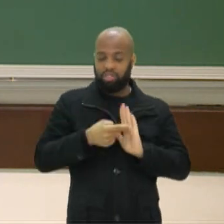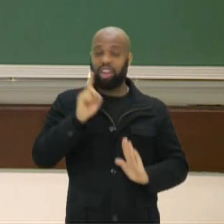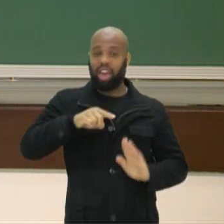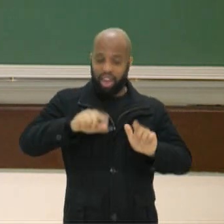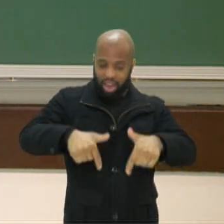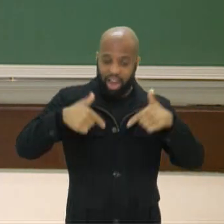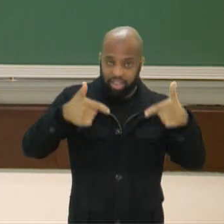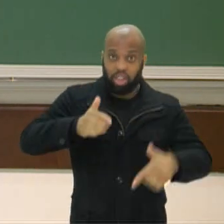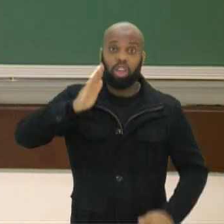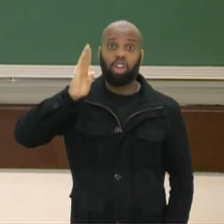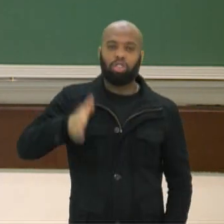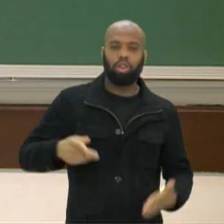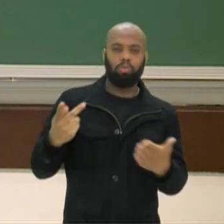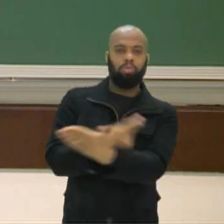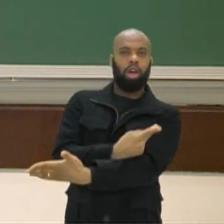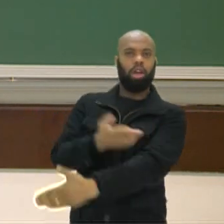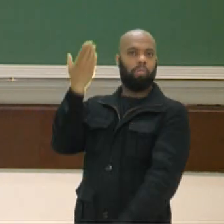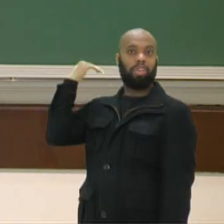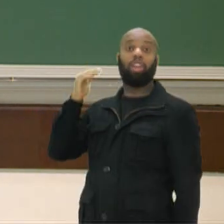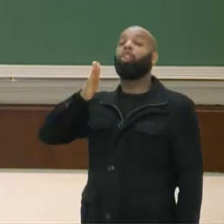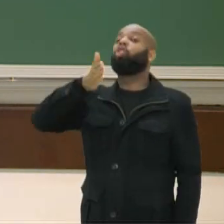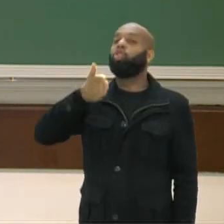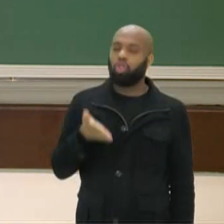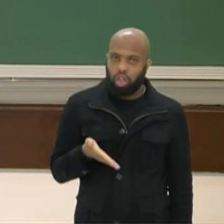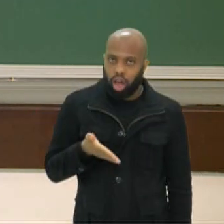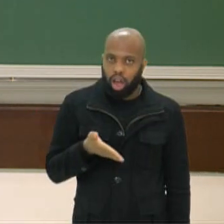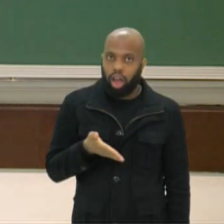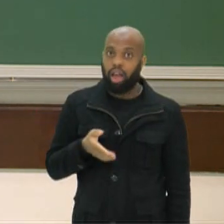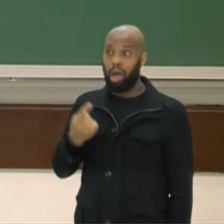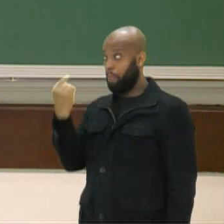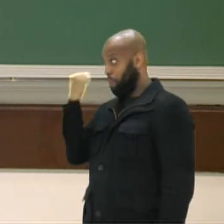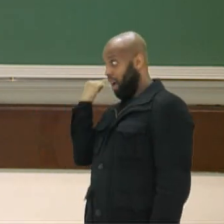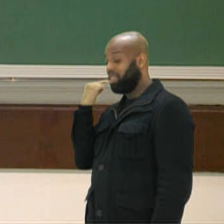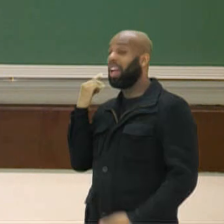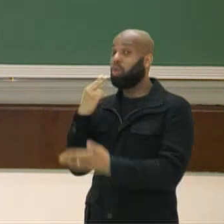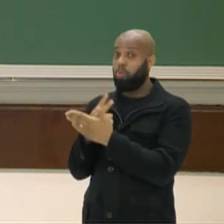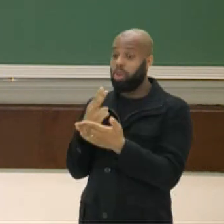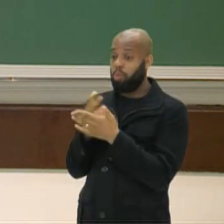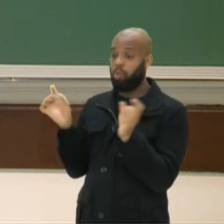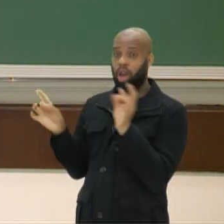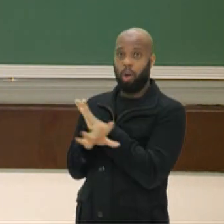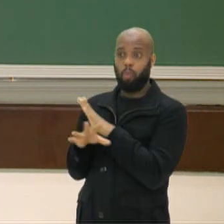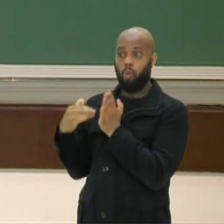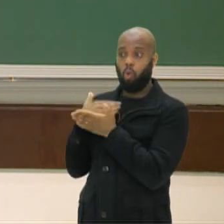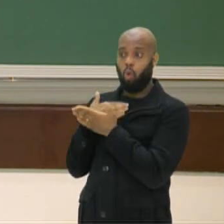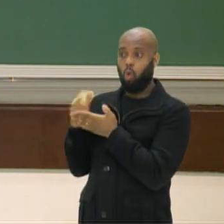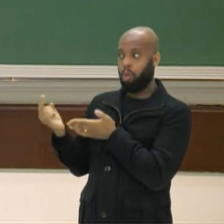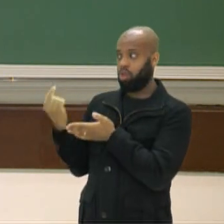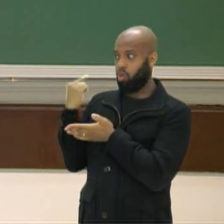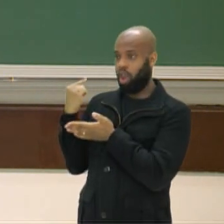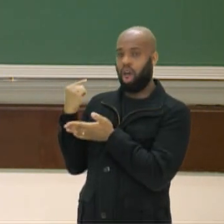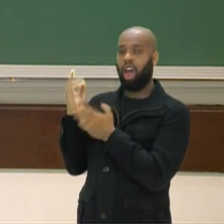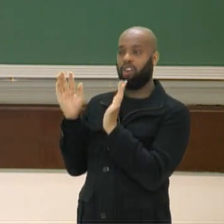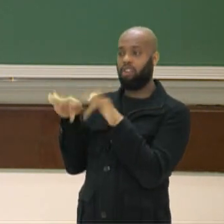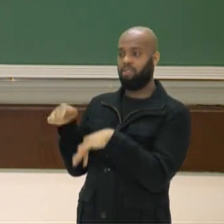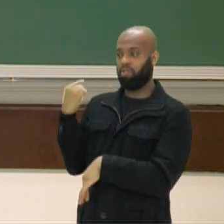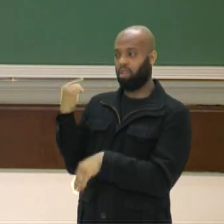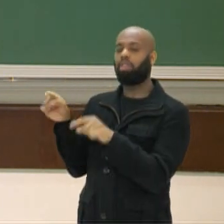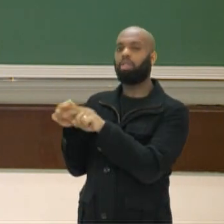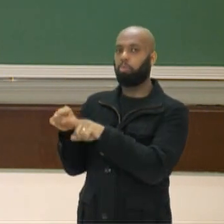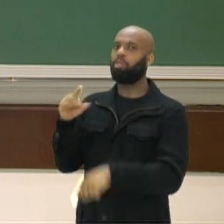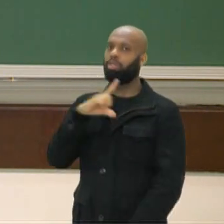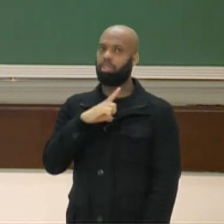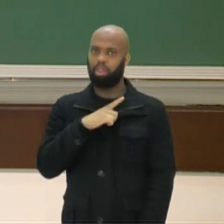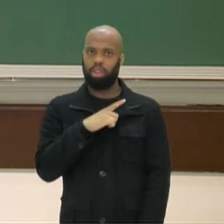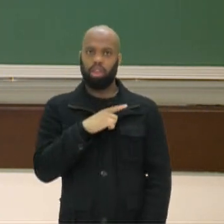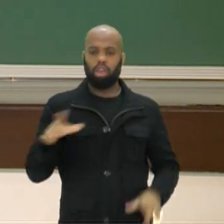ação que aconteceu no passado e lá terminou. Ela teve começo, meio e fim no passado.